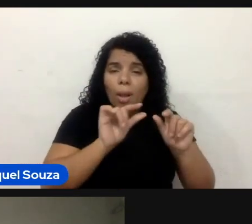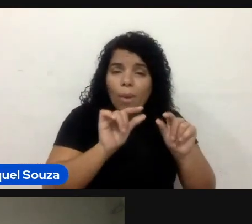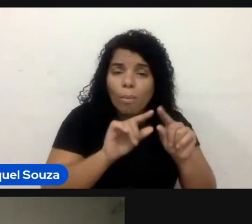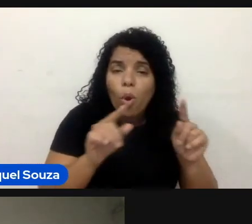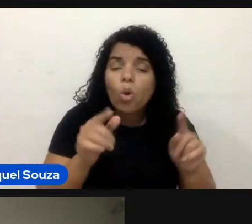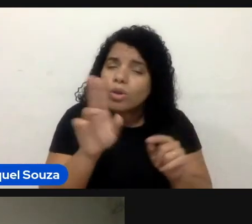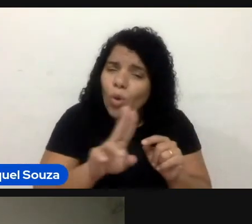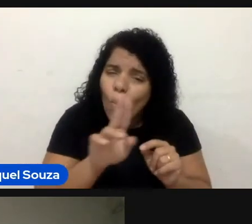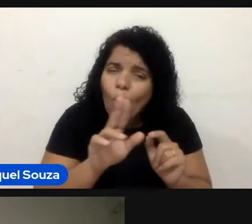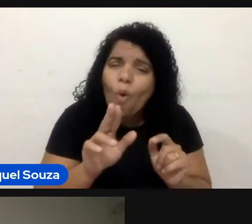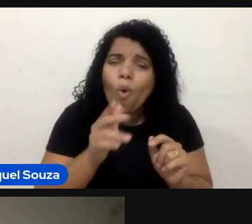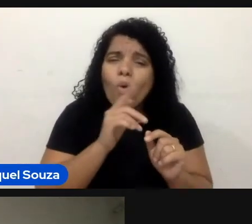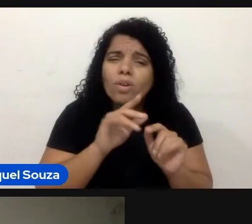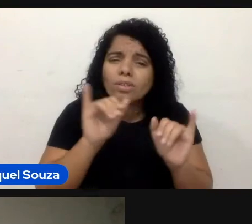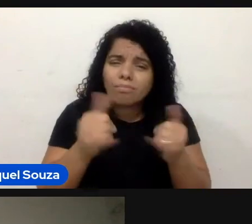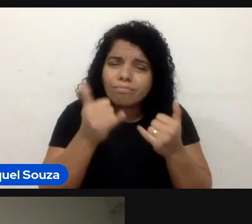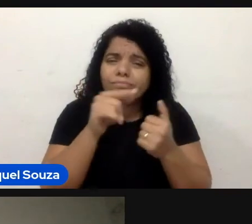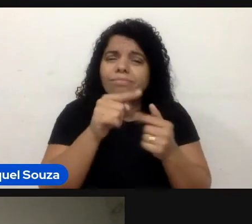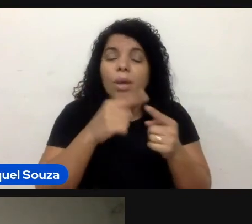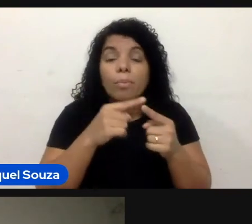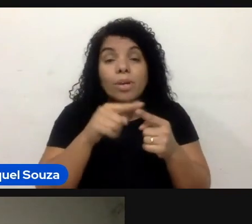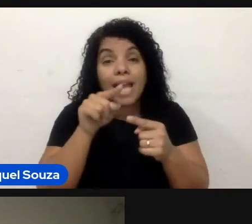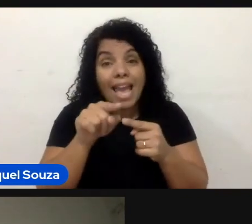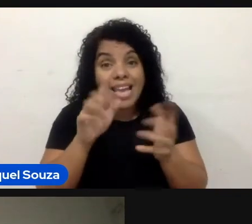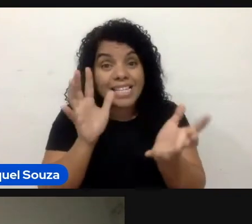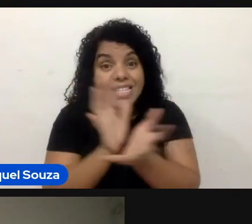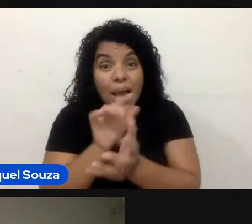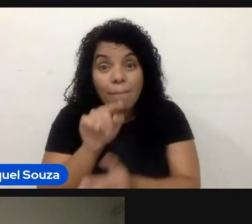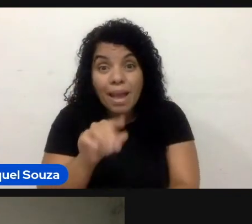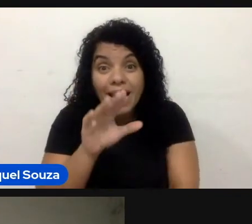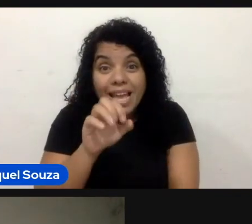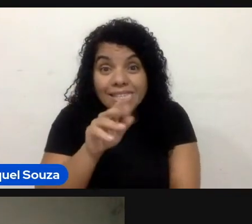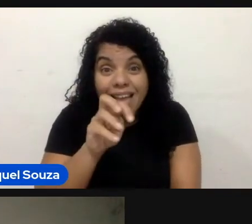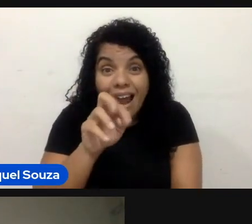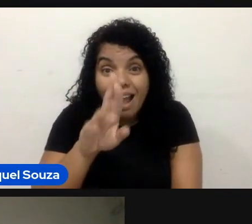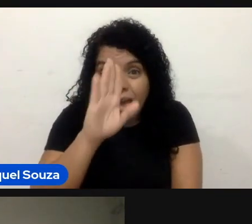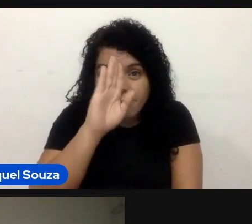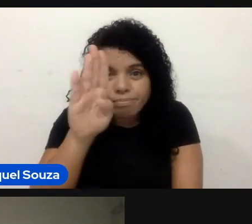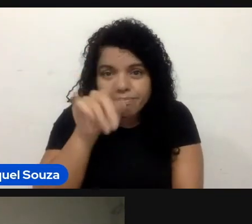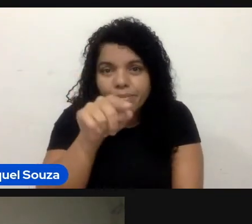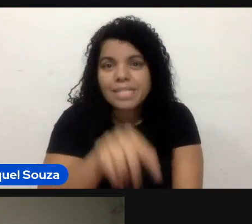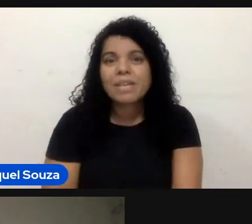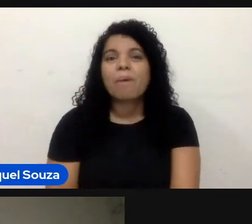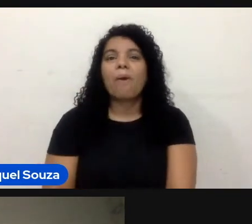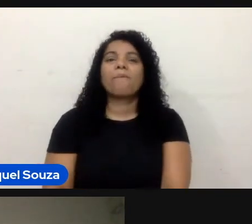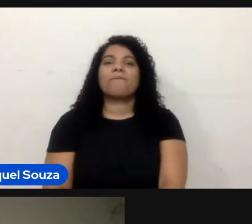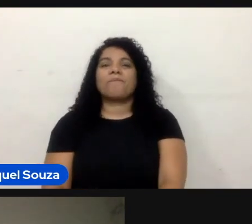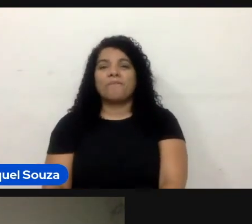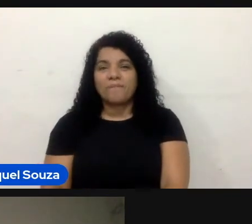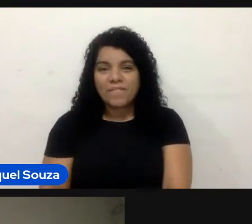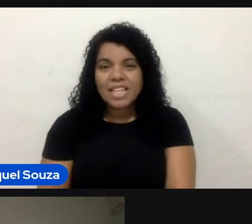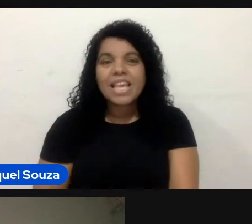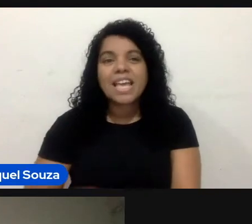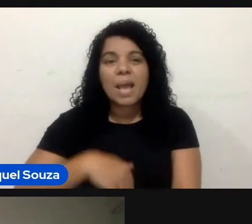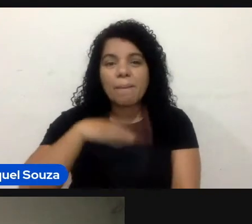chance, porque essa parte de escalar é a principal. E é isso que é a maior